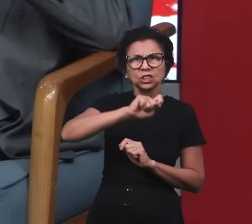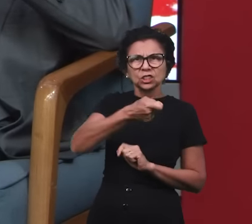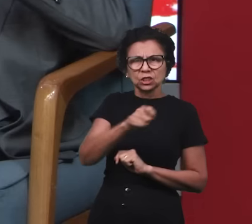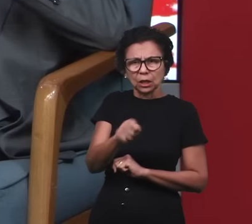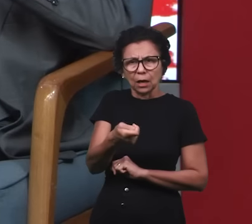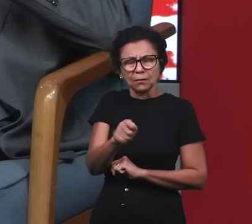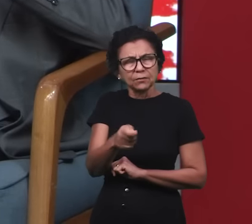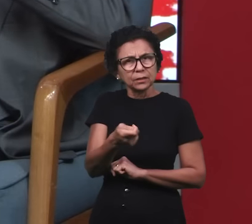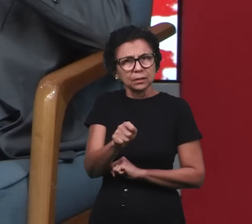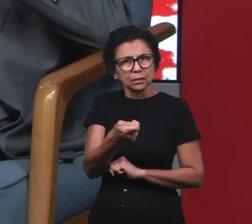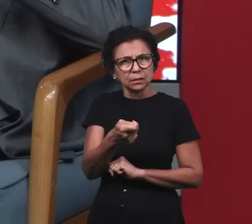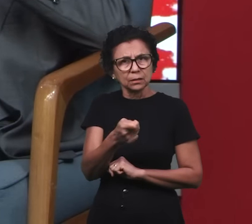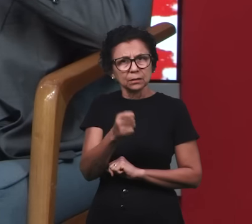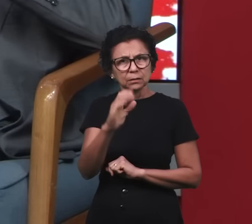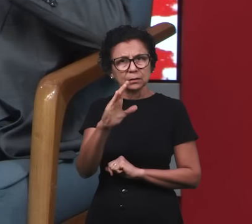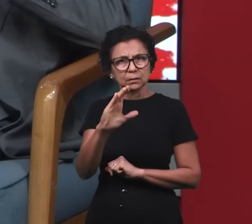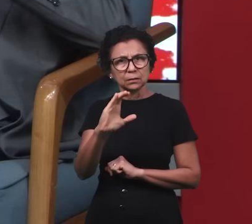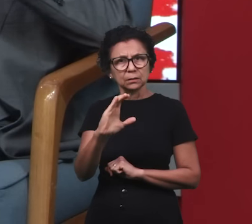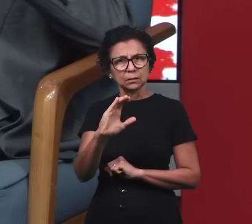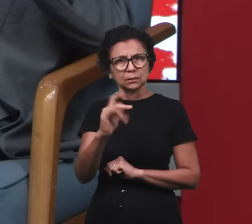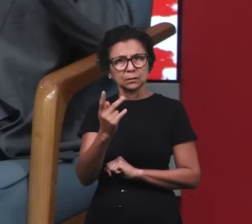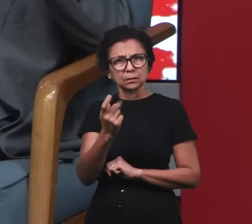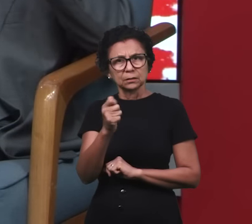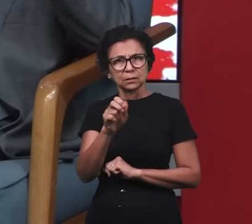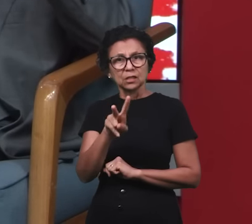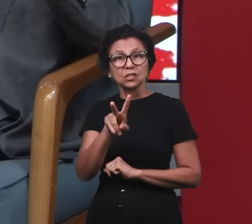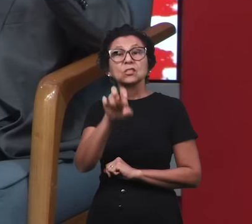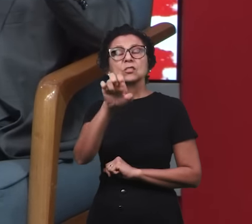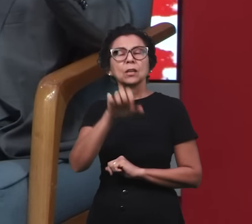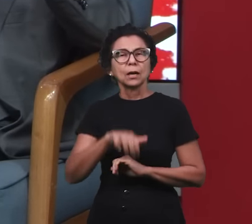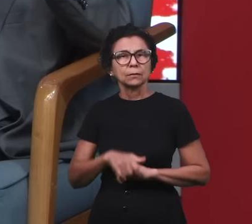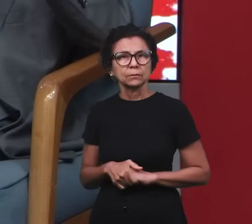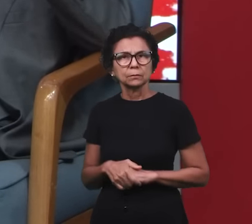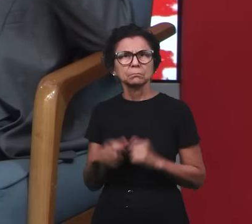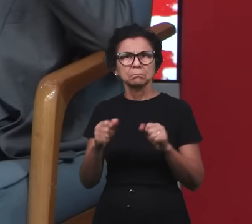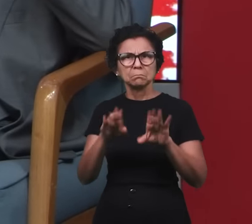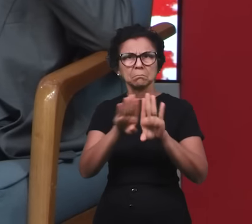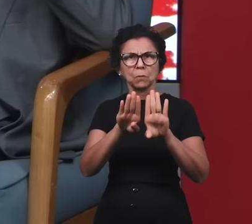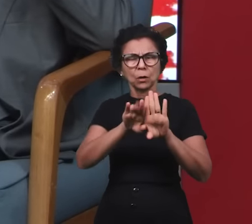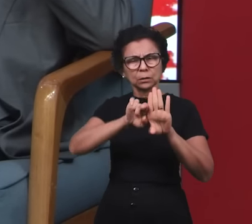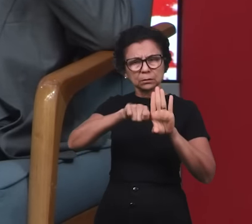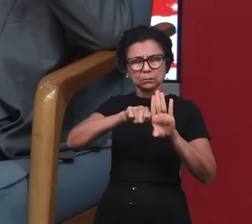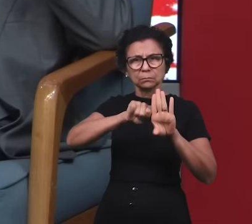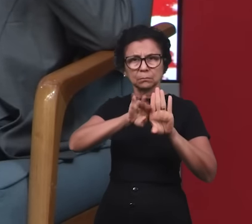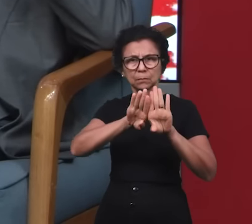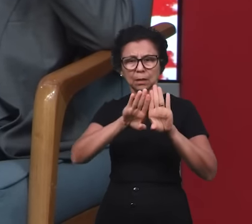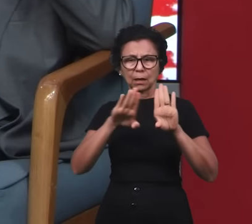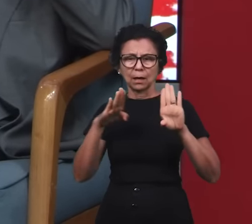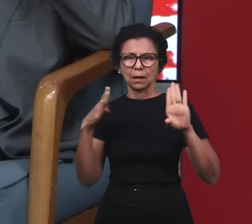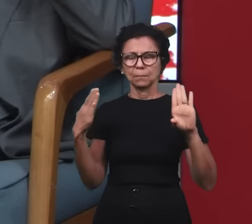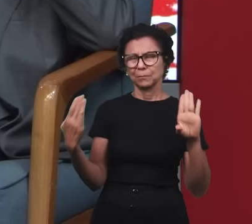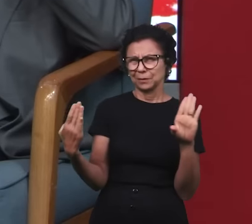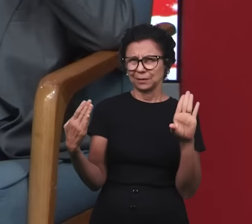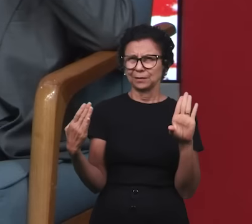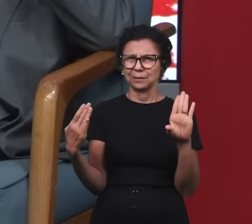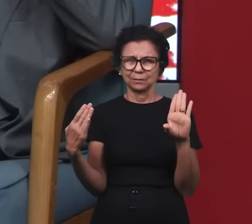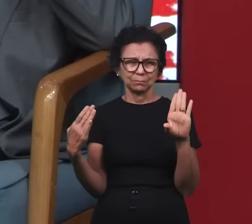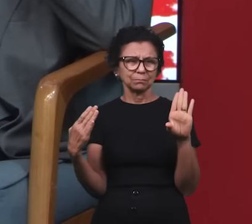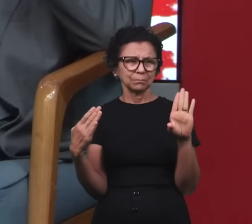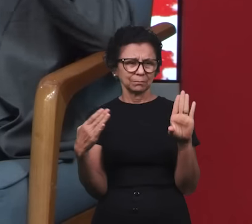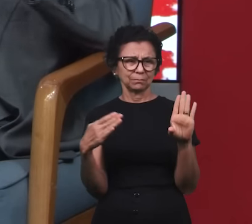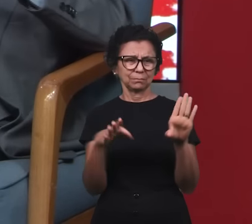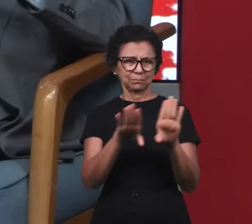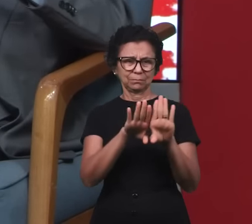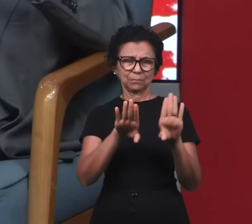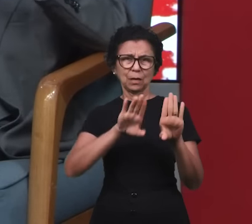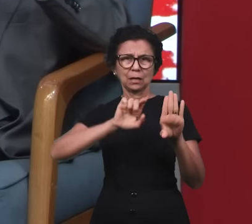Chave, para que a chave serve? A chave serve para abrir porta. Mas a chave para abrir